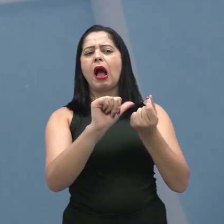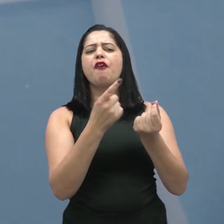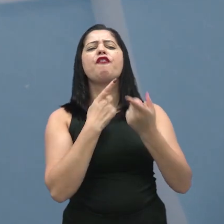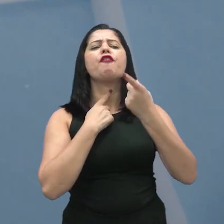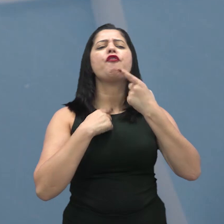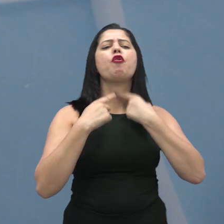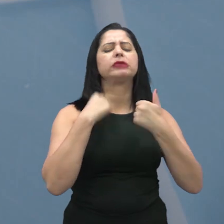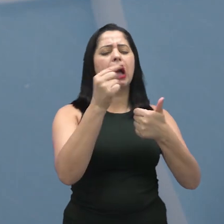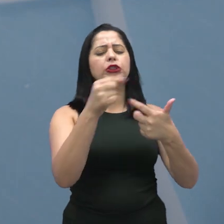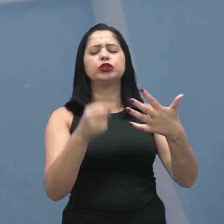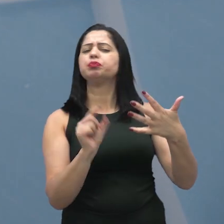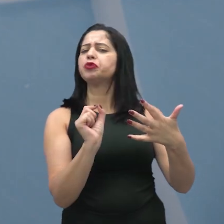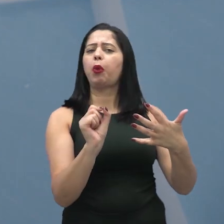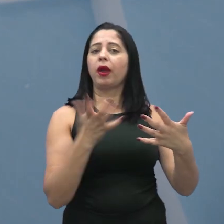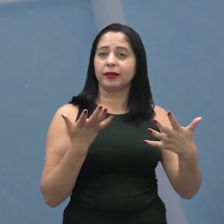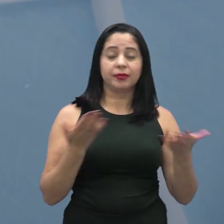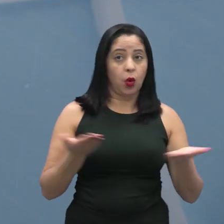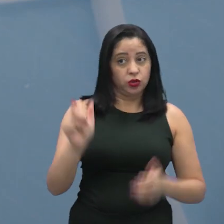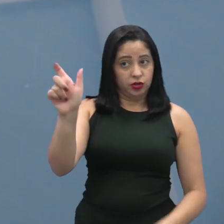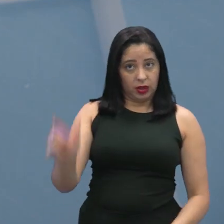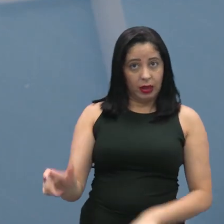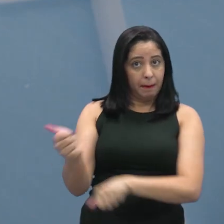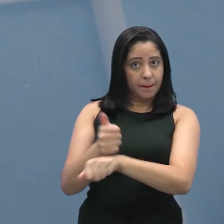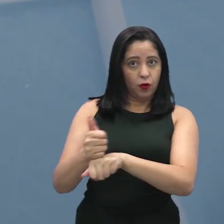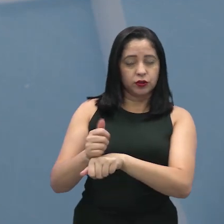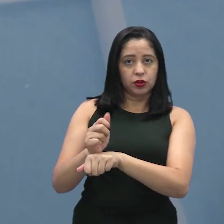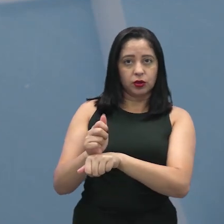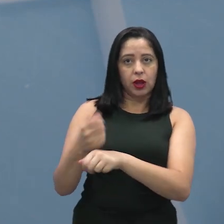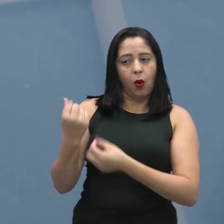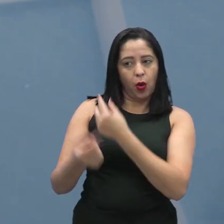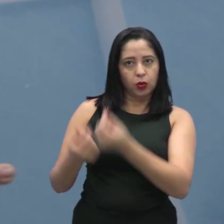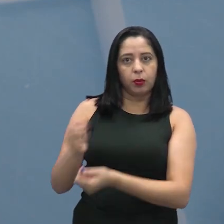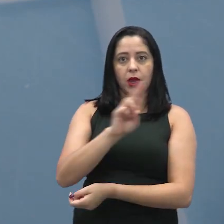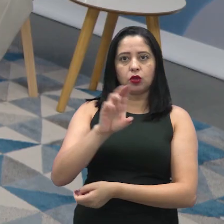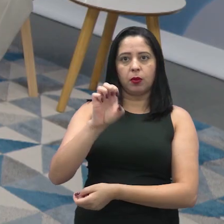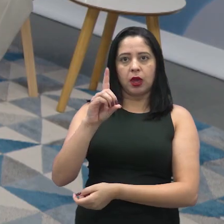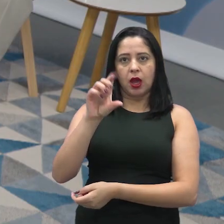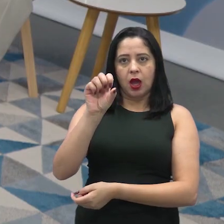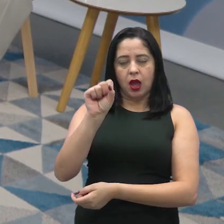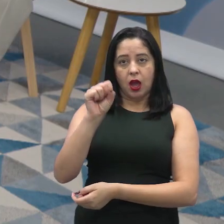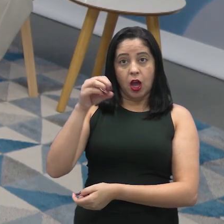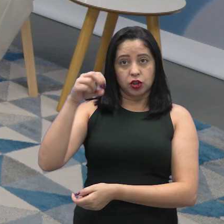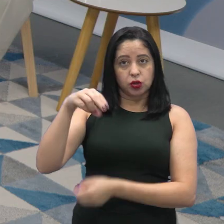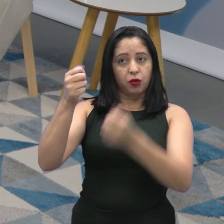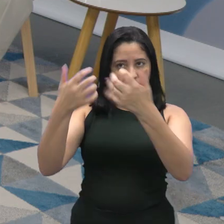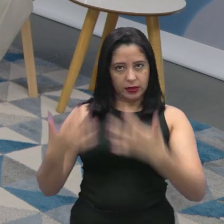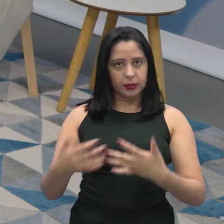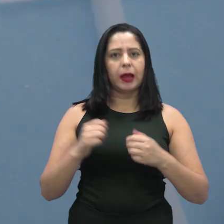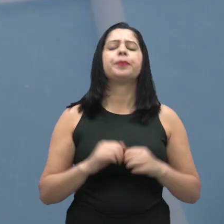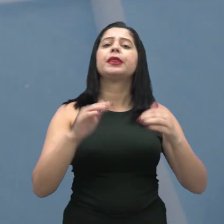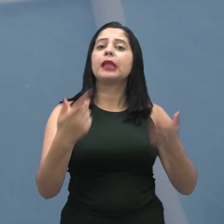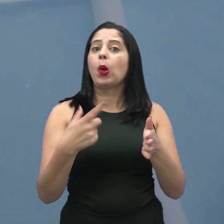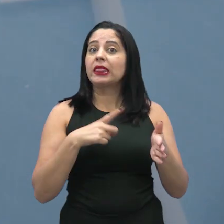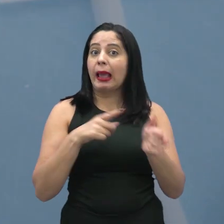deseja? Para isso, eu estou recebendo aqui no estúdio o economista Edson Querido. Edson, eu tinha falado de uma pesquisa